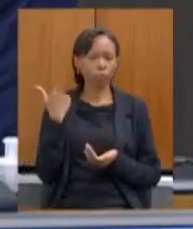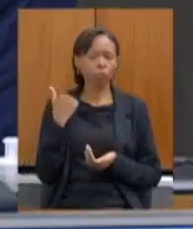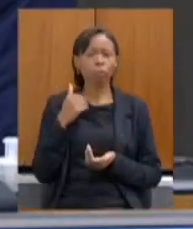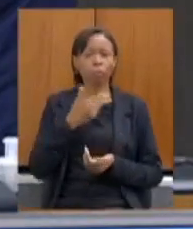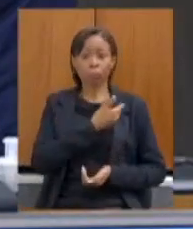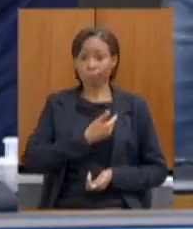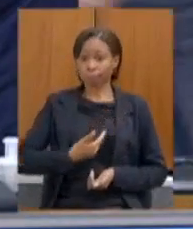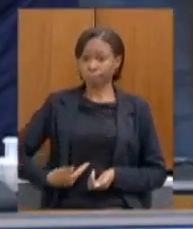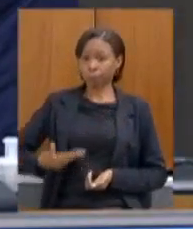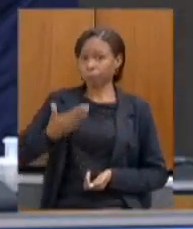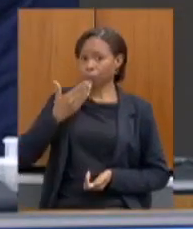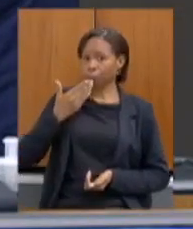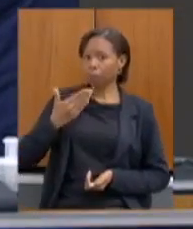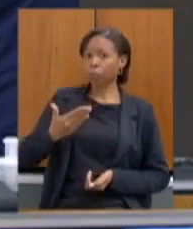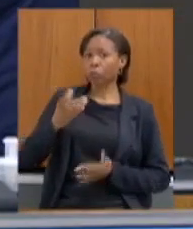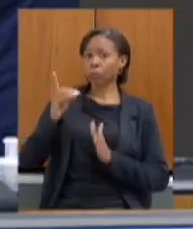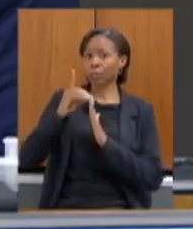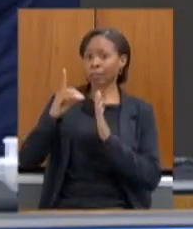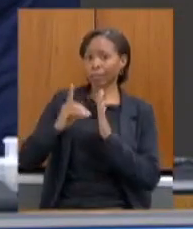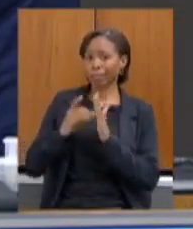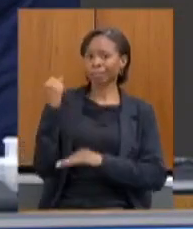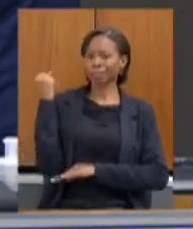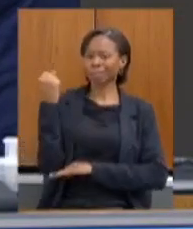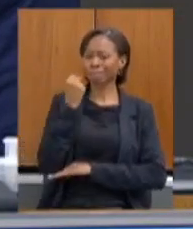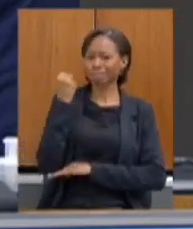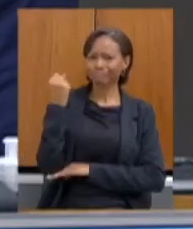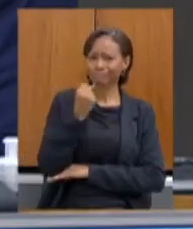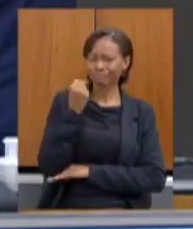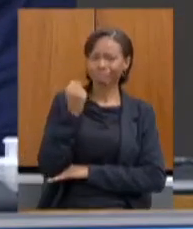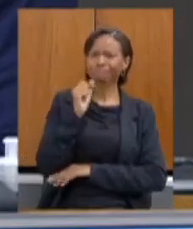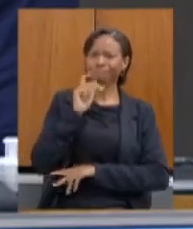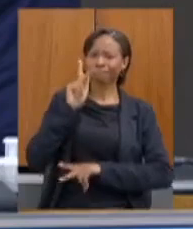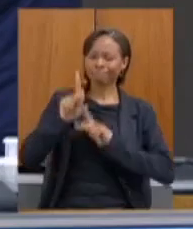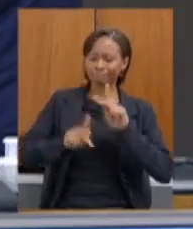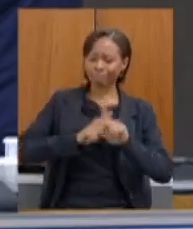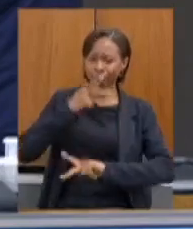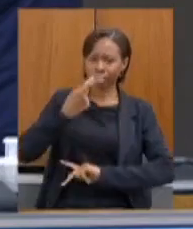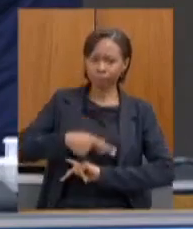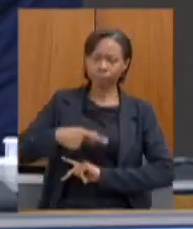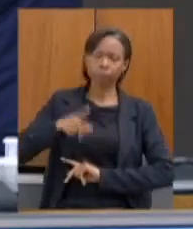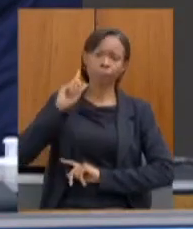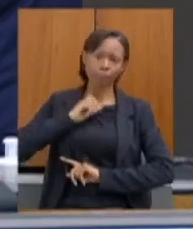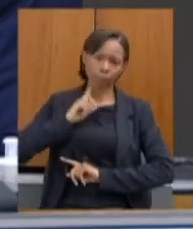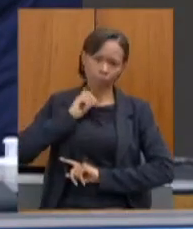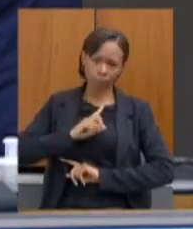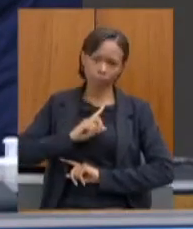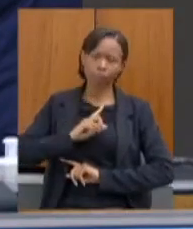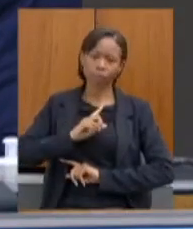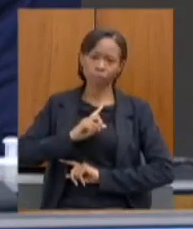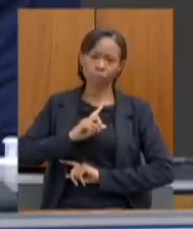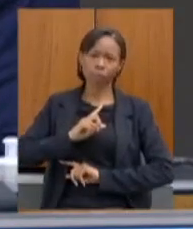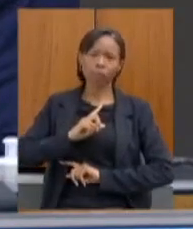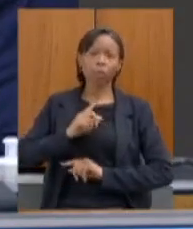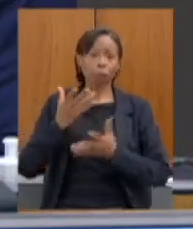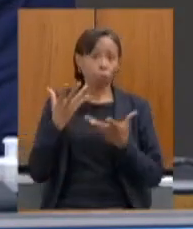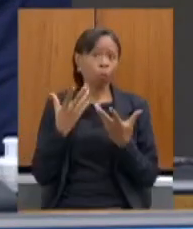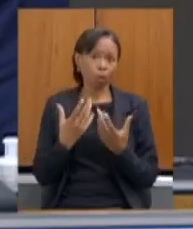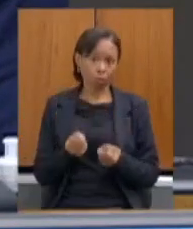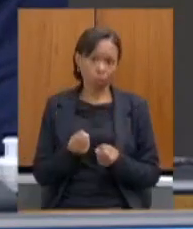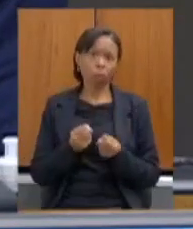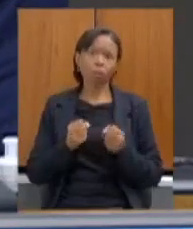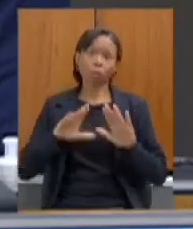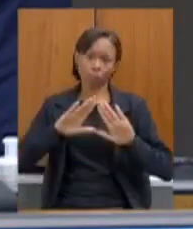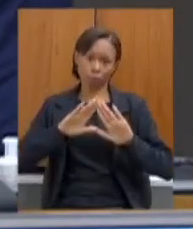fez o pedido do decreto de calamidade pública no nosso Estado, prontamente com o aceite da nossa Assembleia